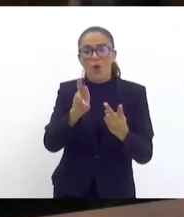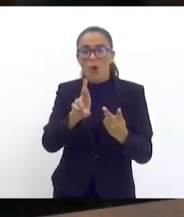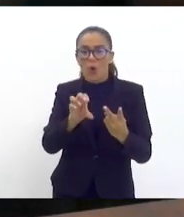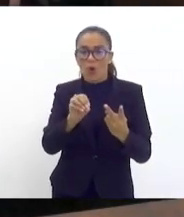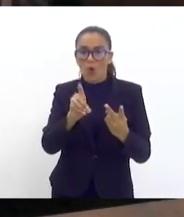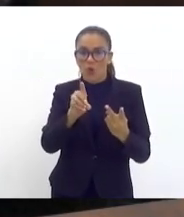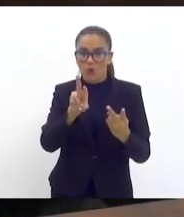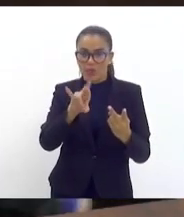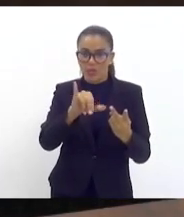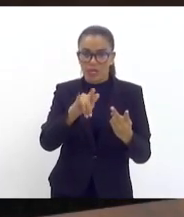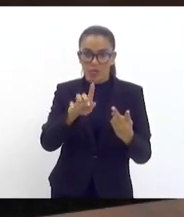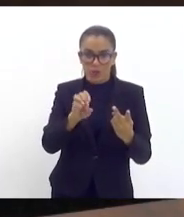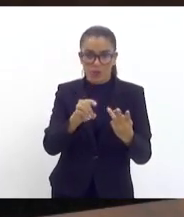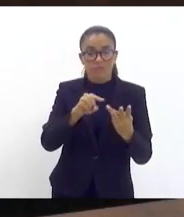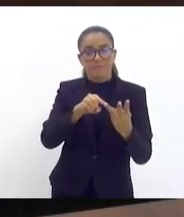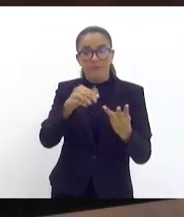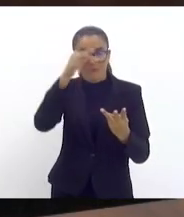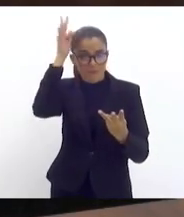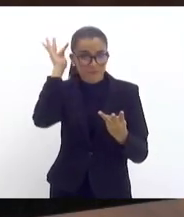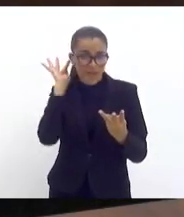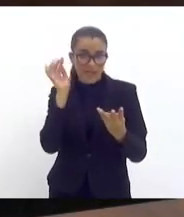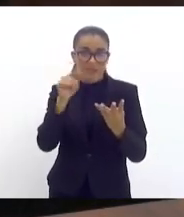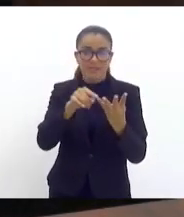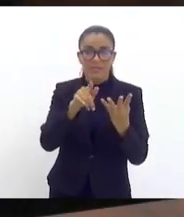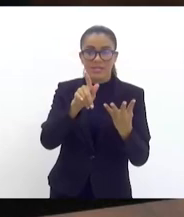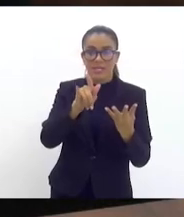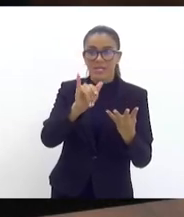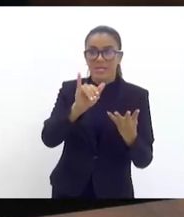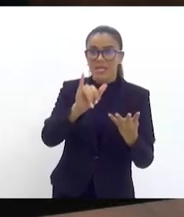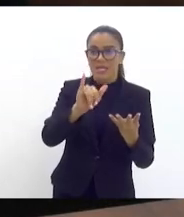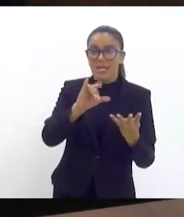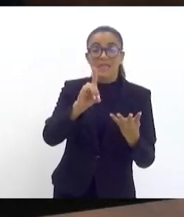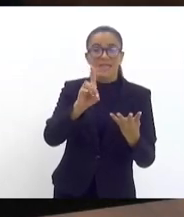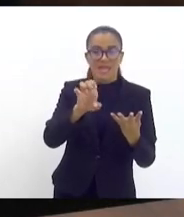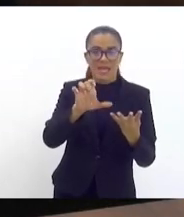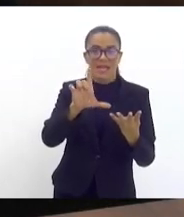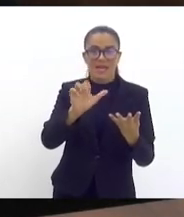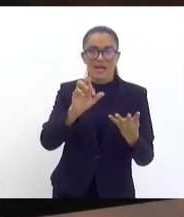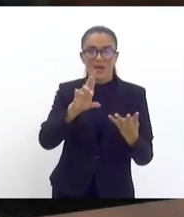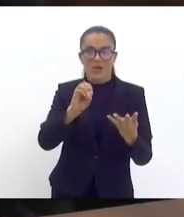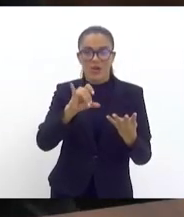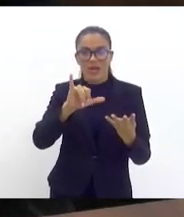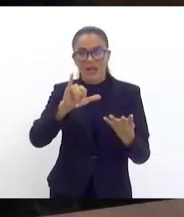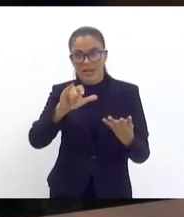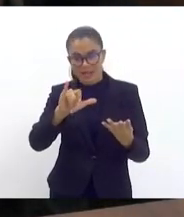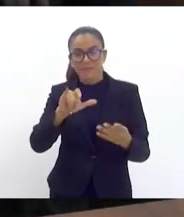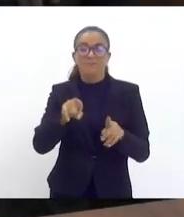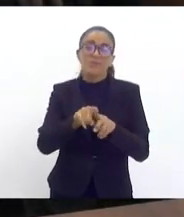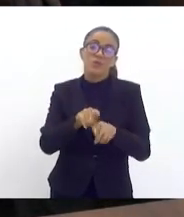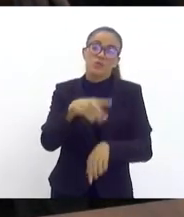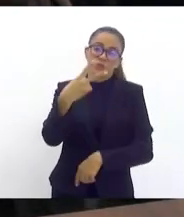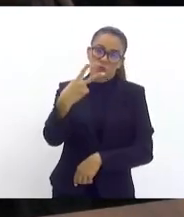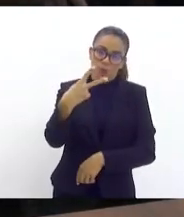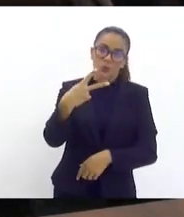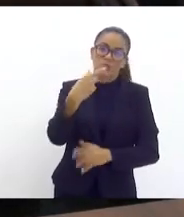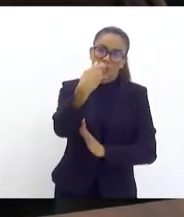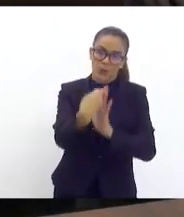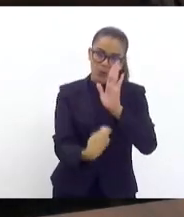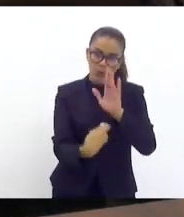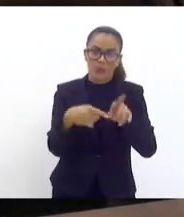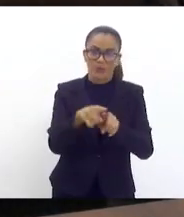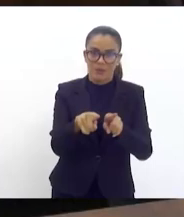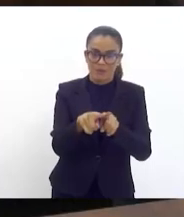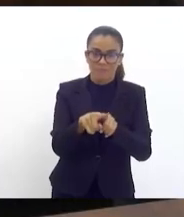deputado Fred Pacheco, do deputado Guilherme Delaroli, mas, acima de tudo, dos coautores do projeto, deputado